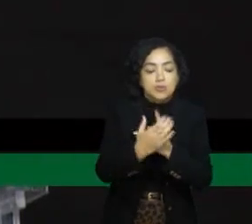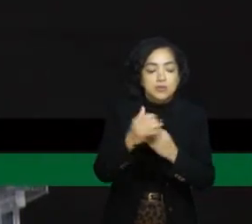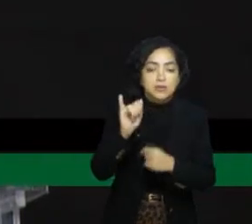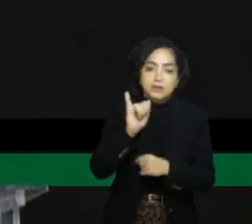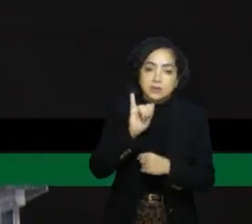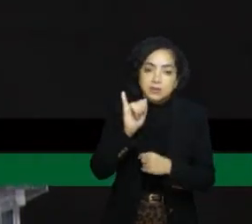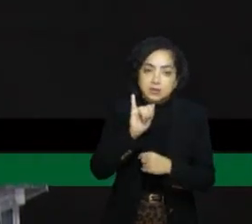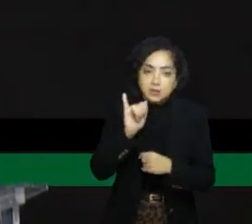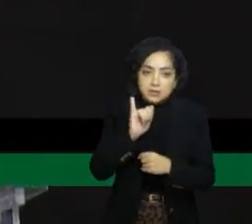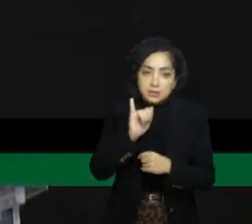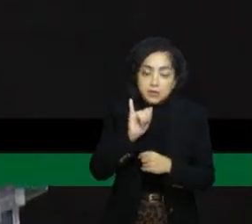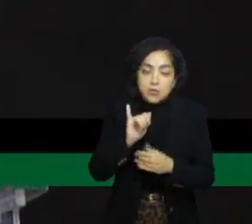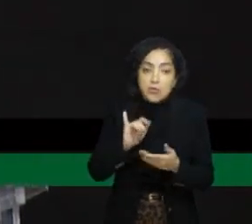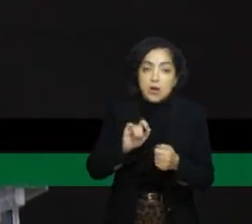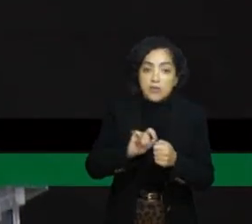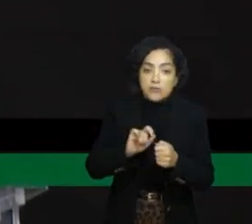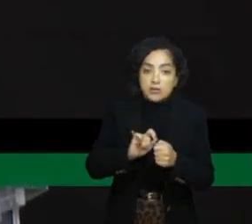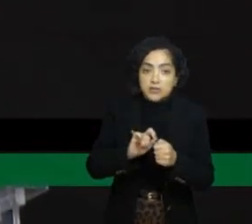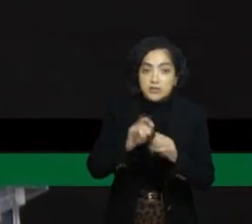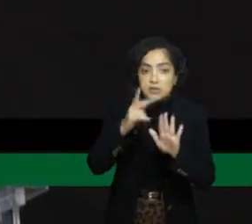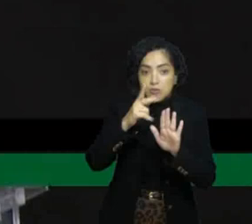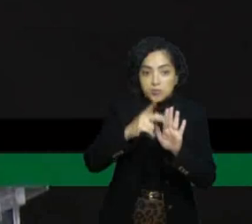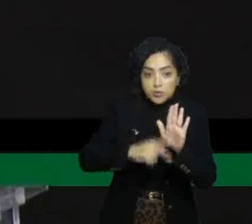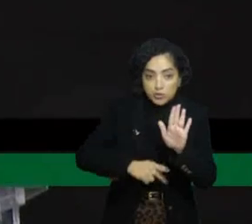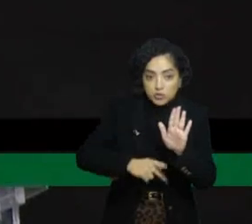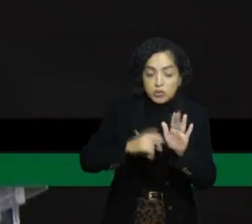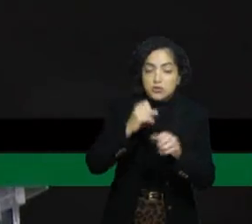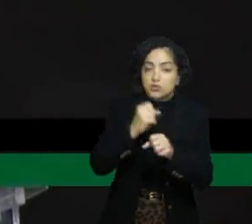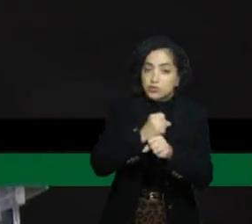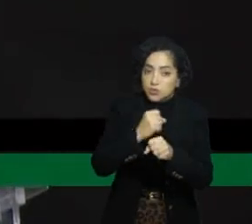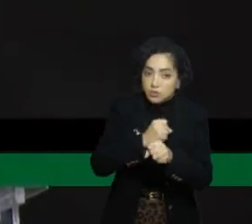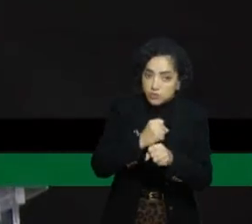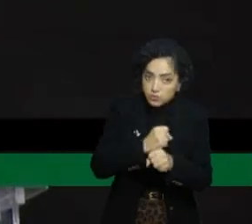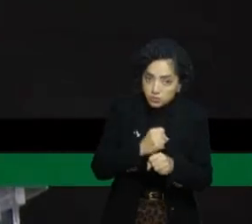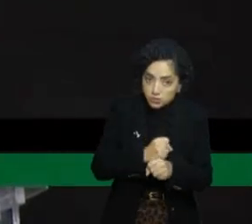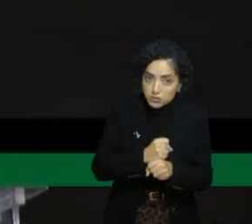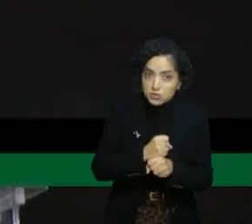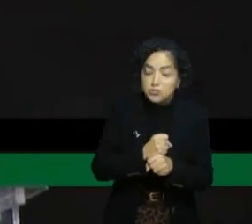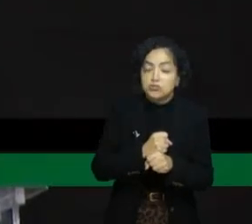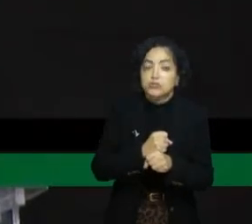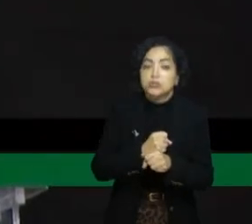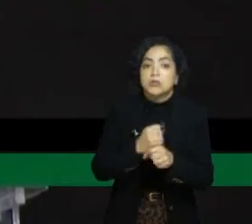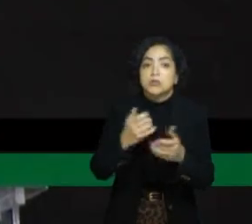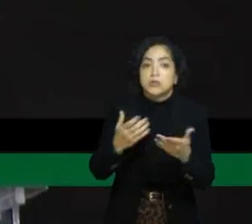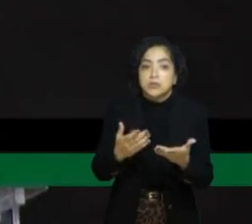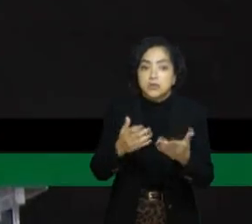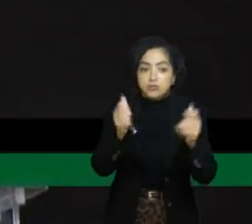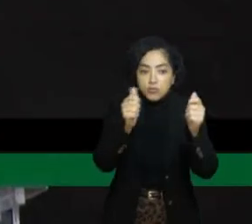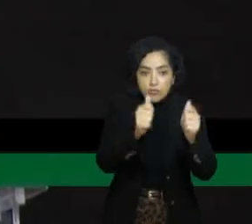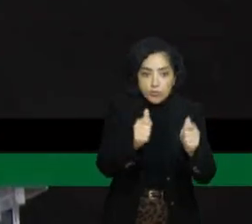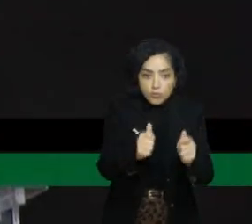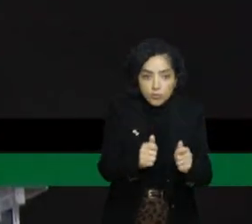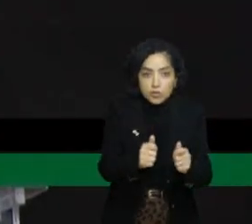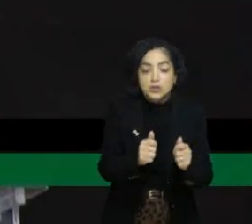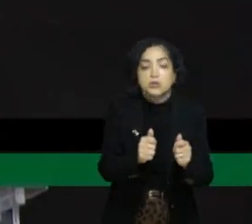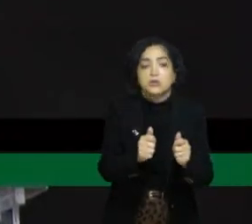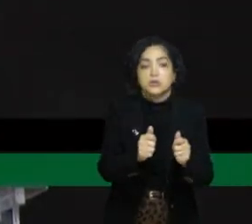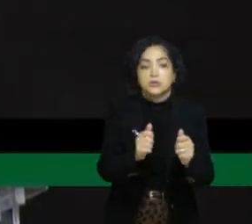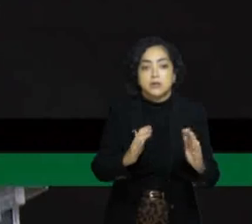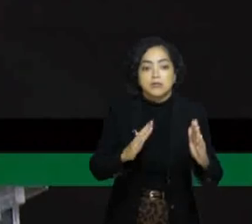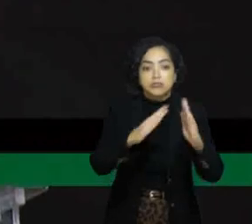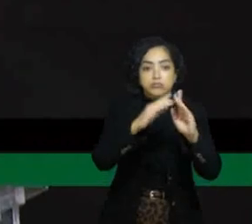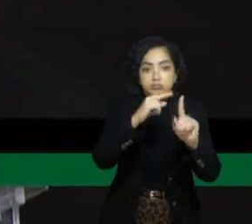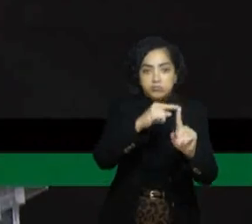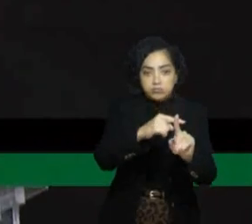a realizar o projeto de construção de um monumento em forma de igreja, de fato, chiesetta